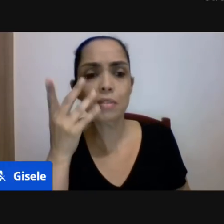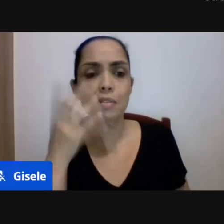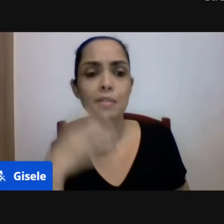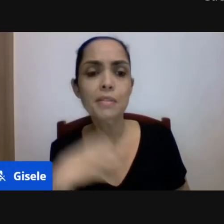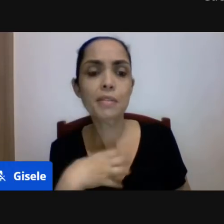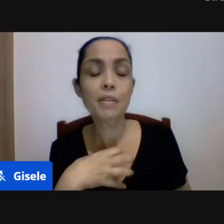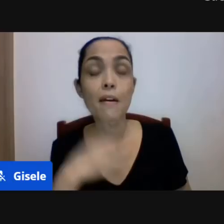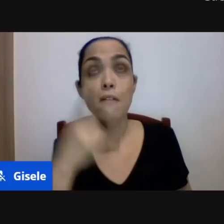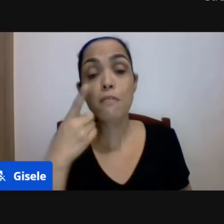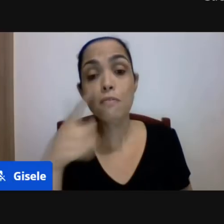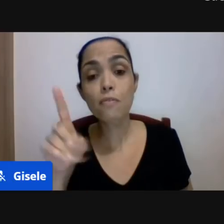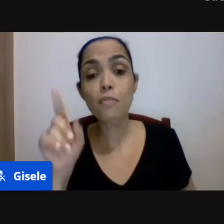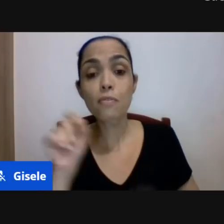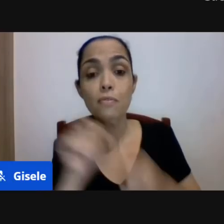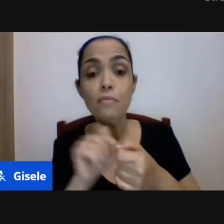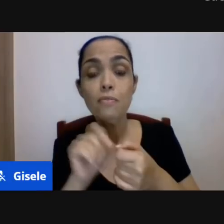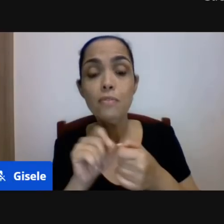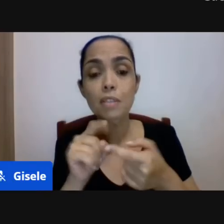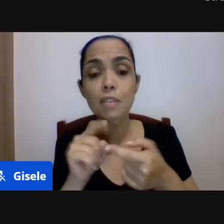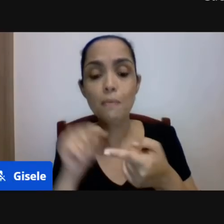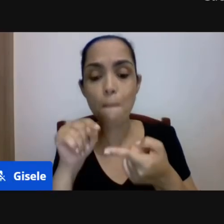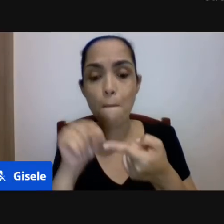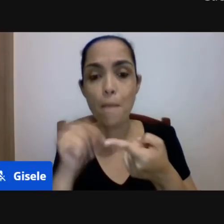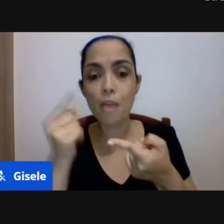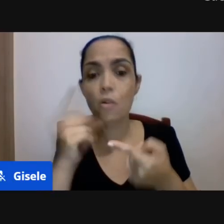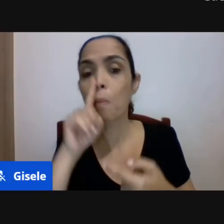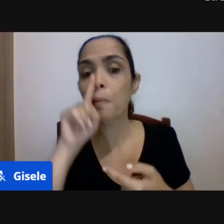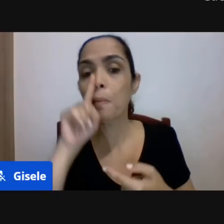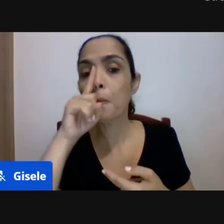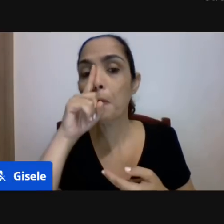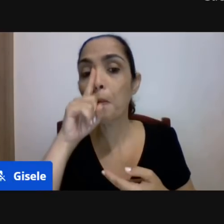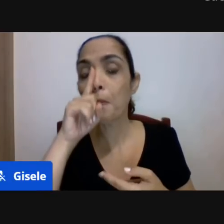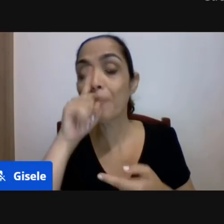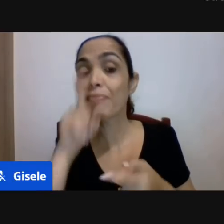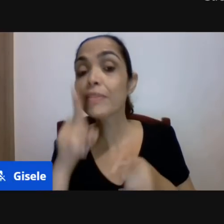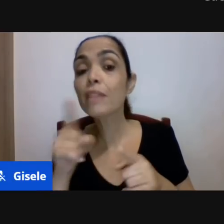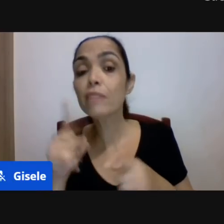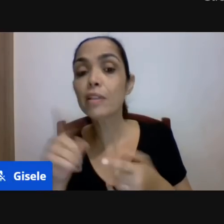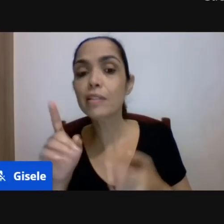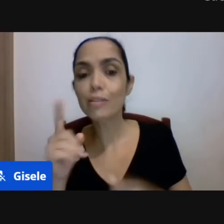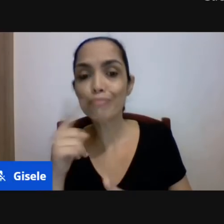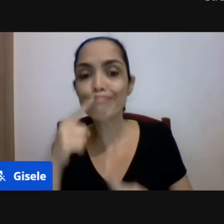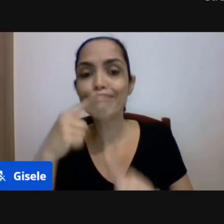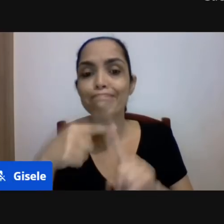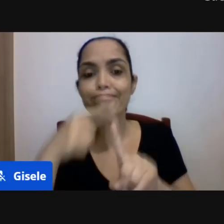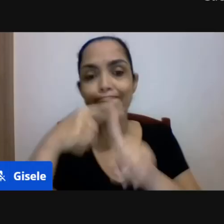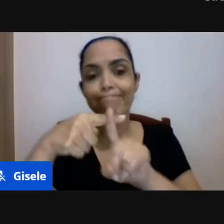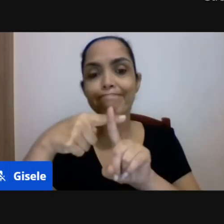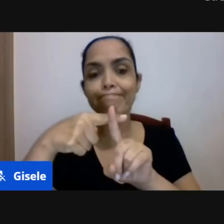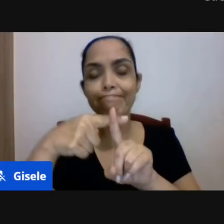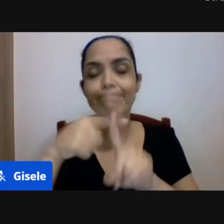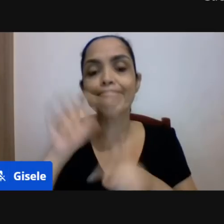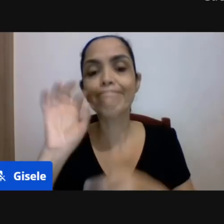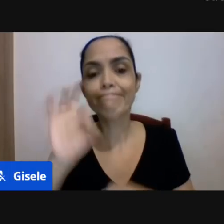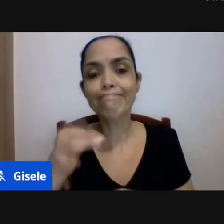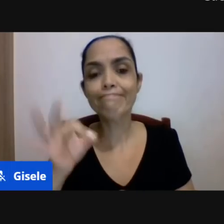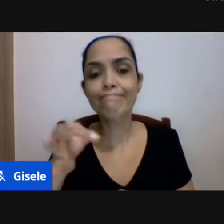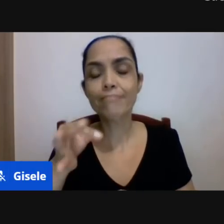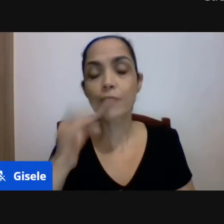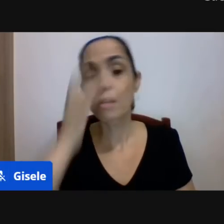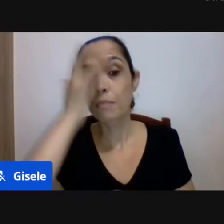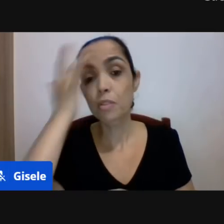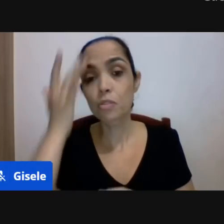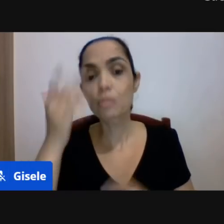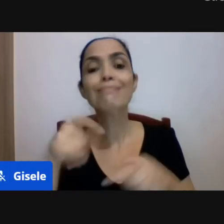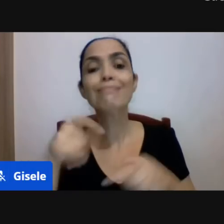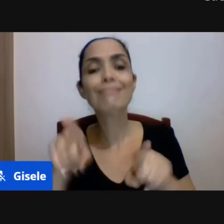Covid. Ela não tem sintoma nenhum. Ela fez um teste de Covid e esse teste deu positivo. Essa pessoa também tem que ser isolada,